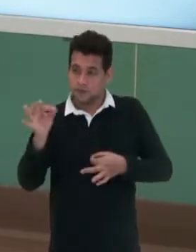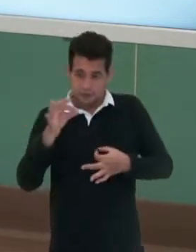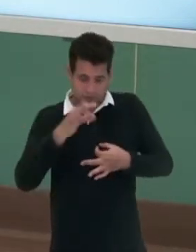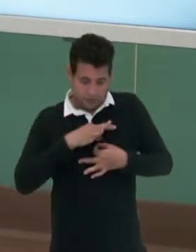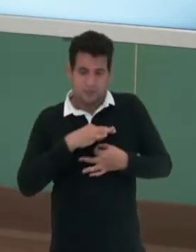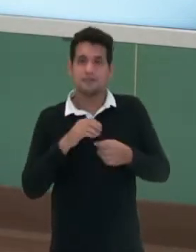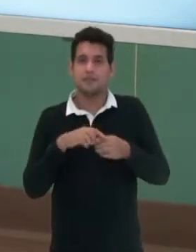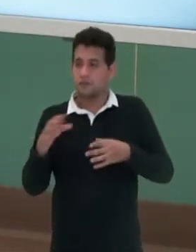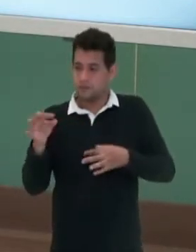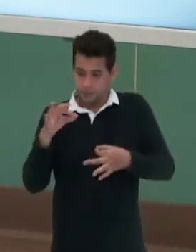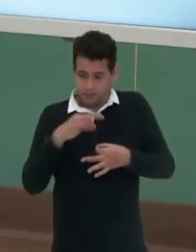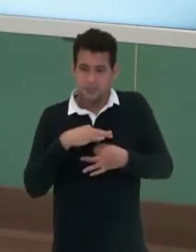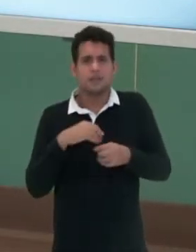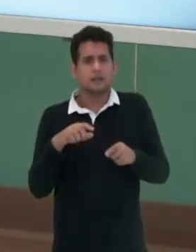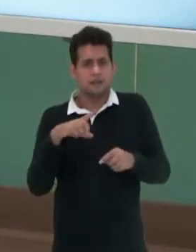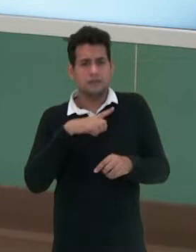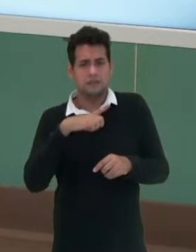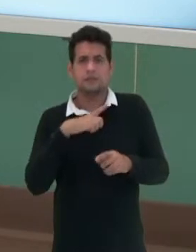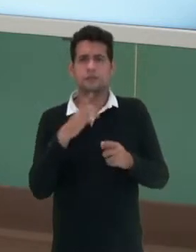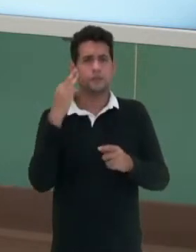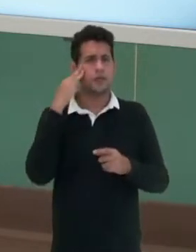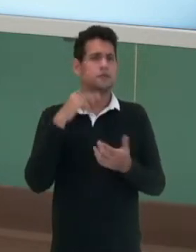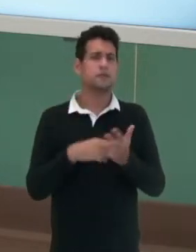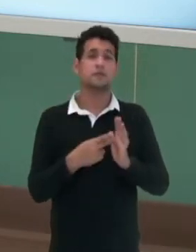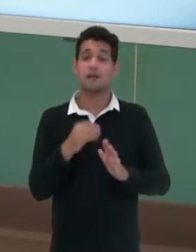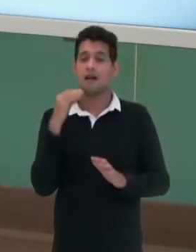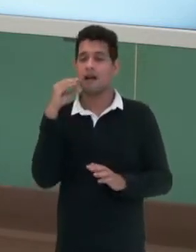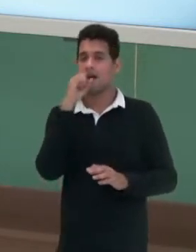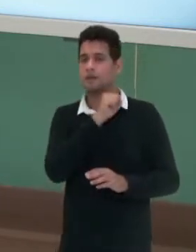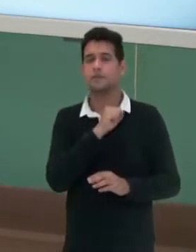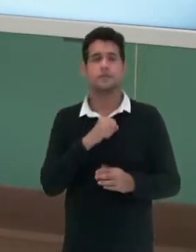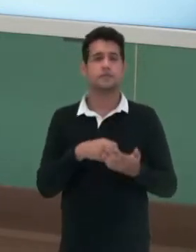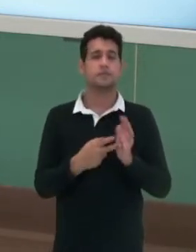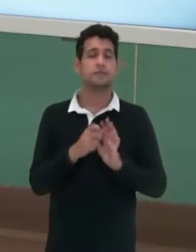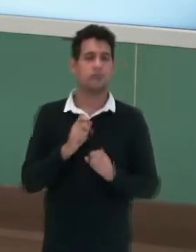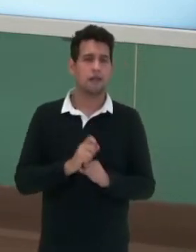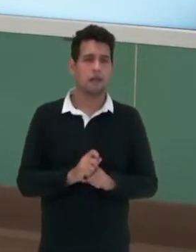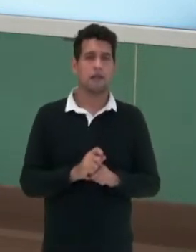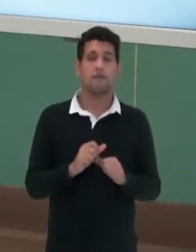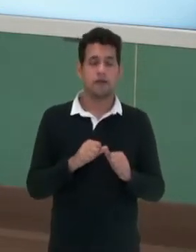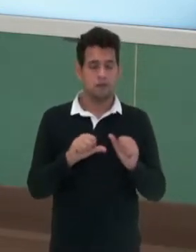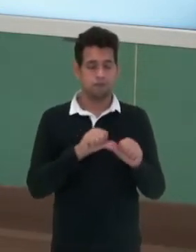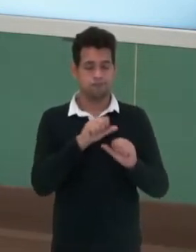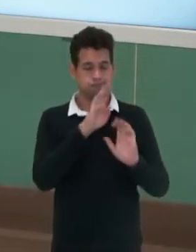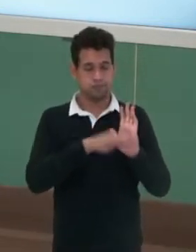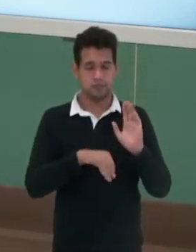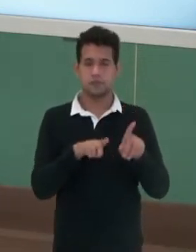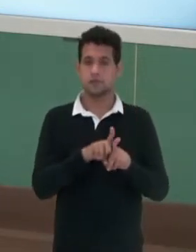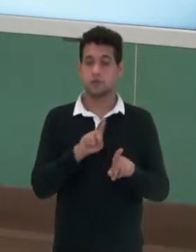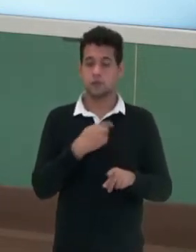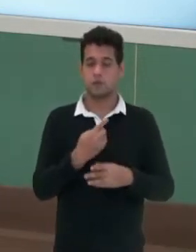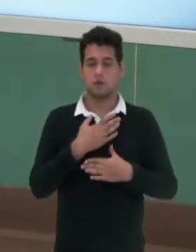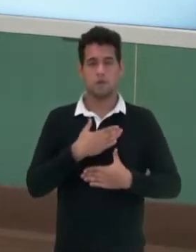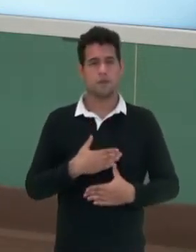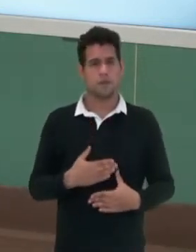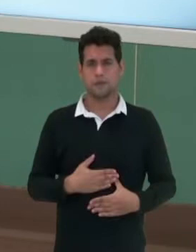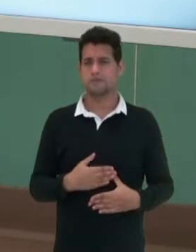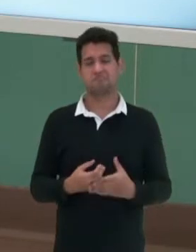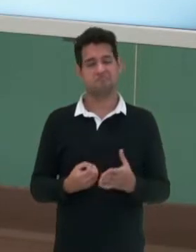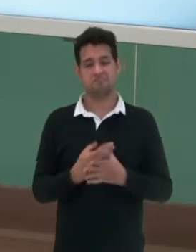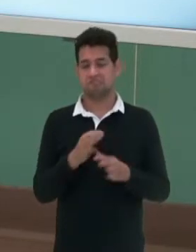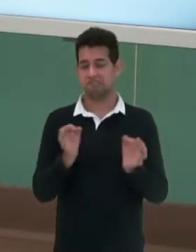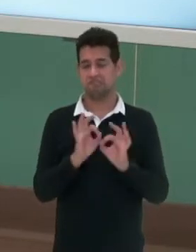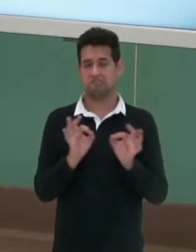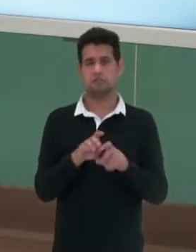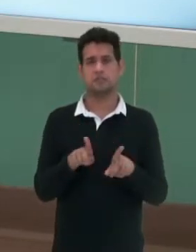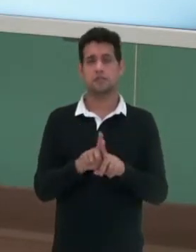entrou no nosso corpo e a gente tem a célula de memória, imediatamente ele vai lá e elimina. Então, o nosso corpo nem gera uma resposta.